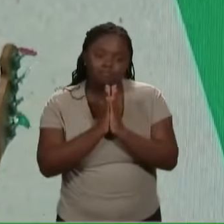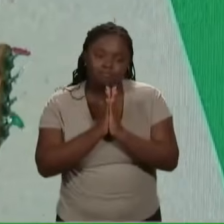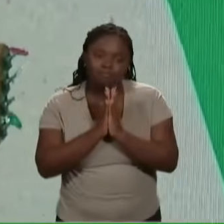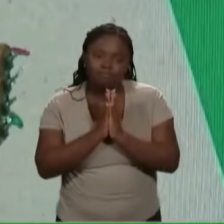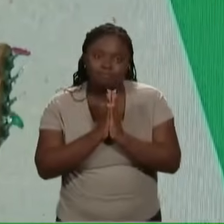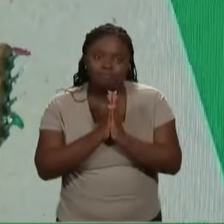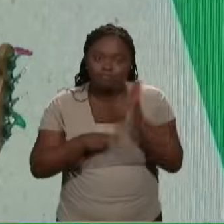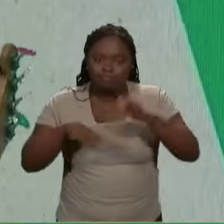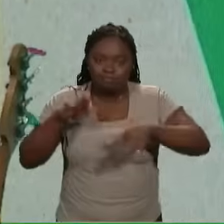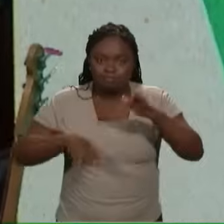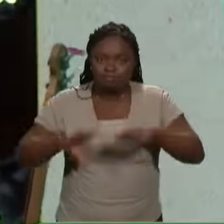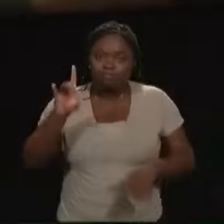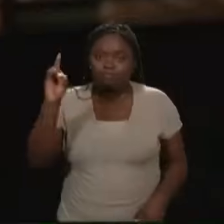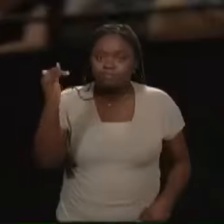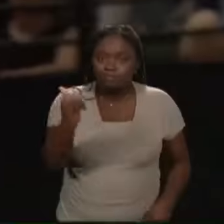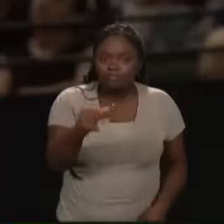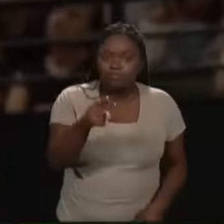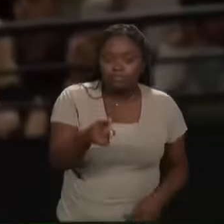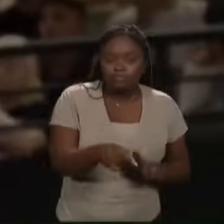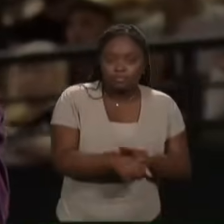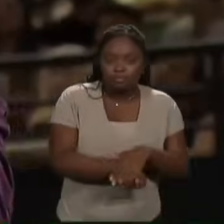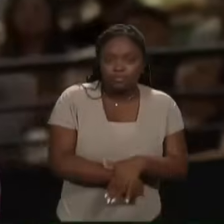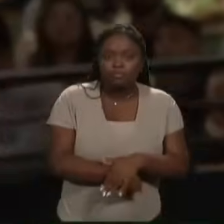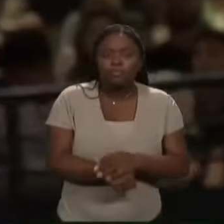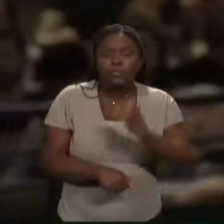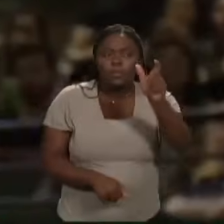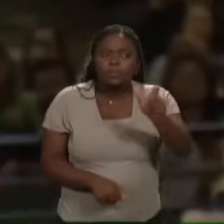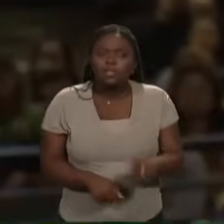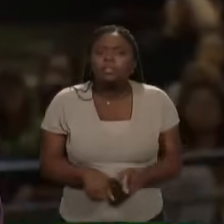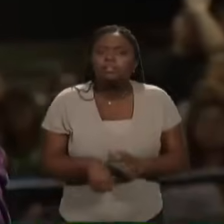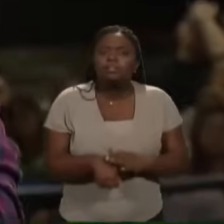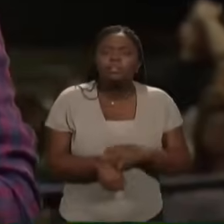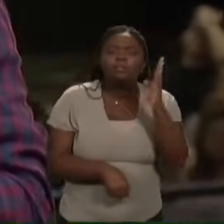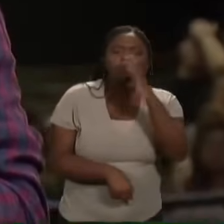Quem sabe Deus não está dizendo para você nessa noite: começa a orar pela pessoa que te fez mal.